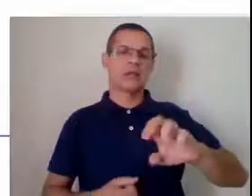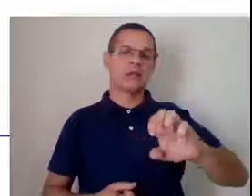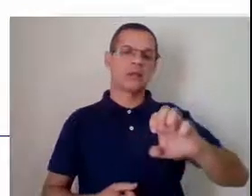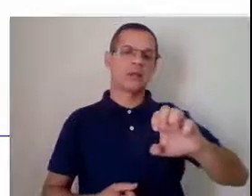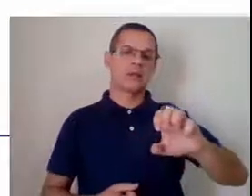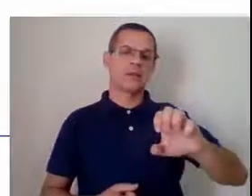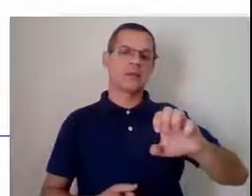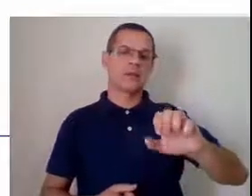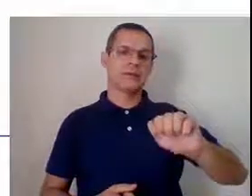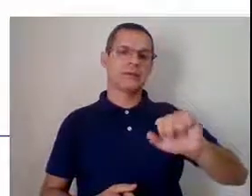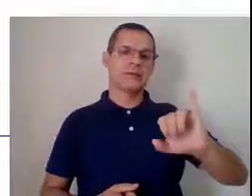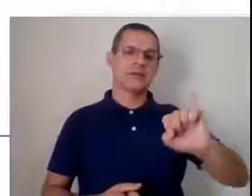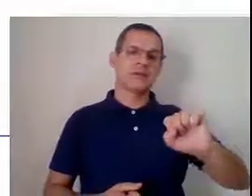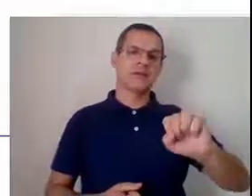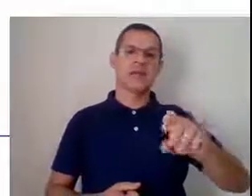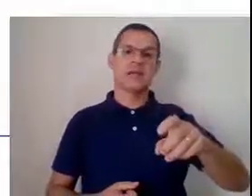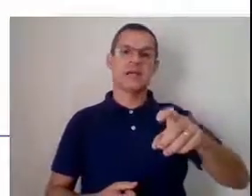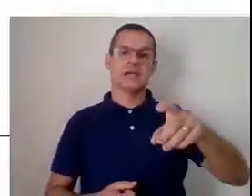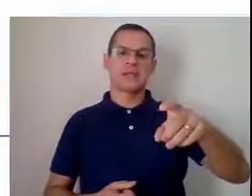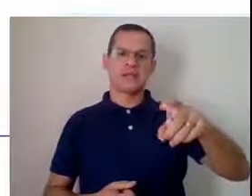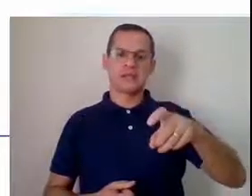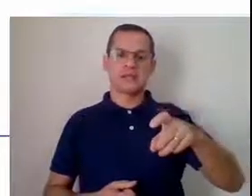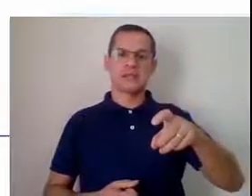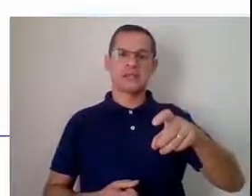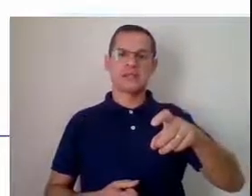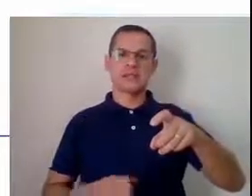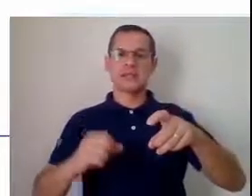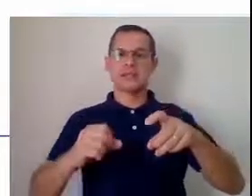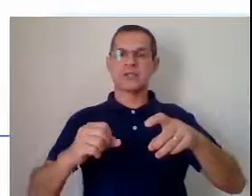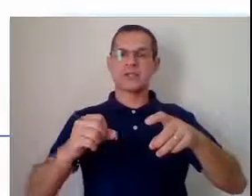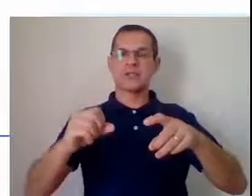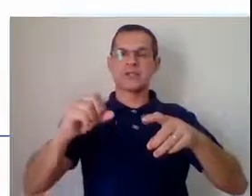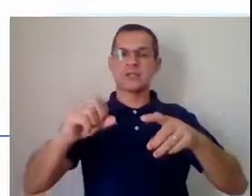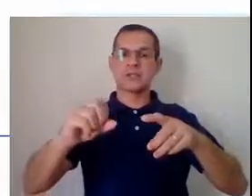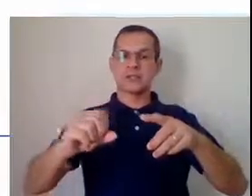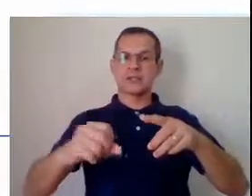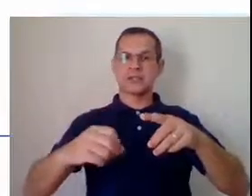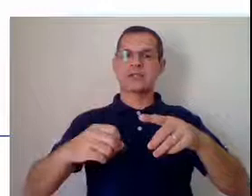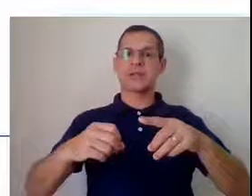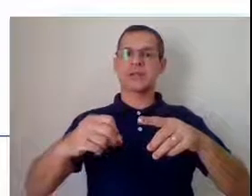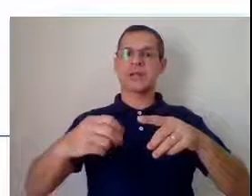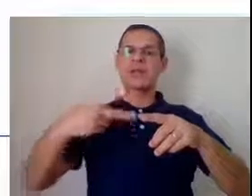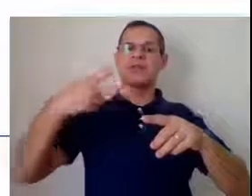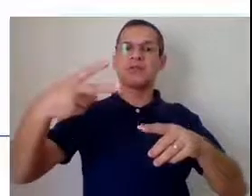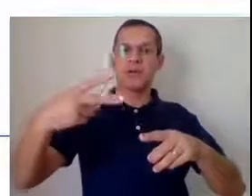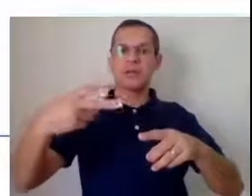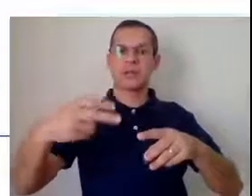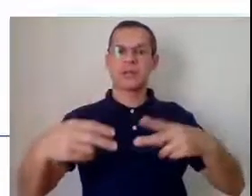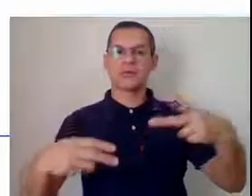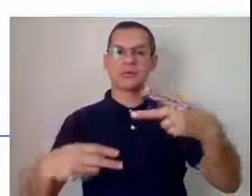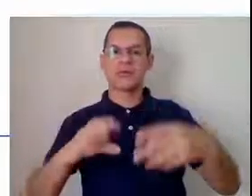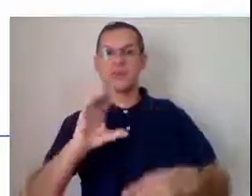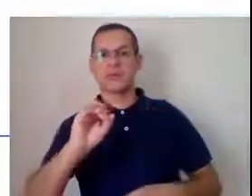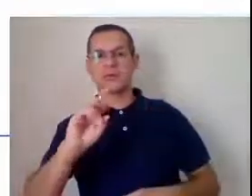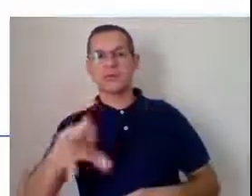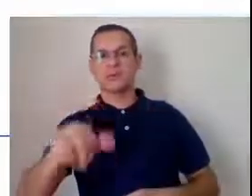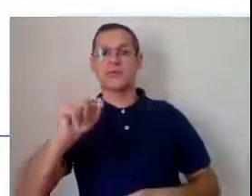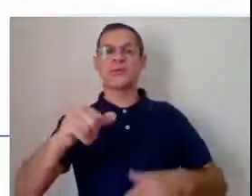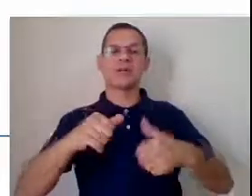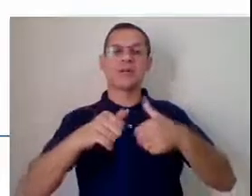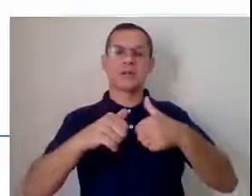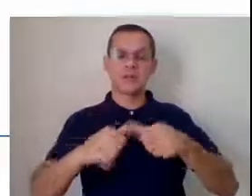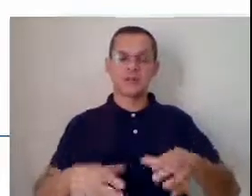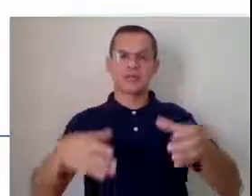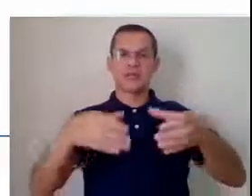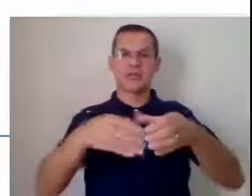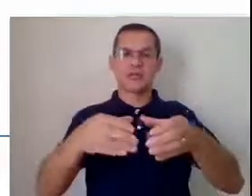ao quadrado é menor que zero. Não, X ao quadrado não vai ser nunca menor que zero. Então, esse seria